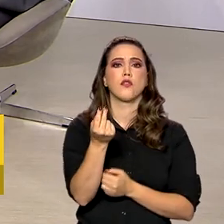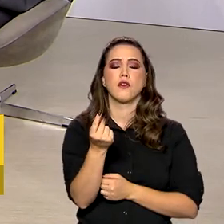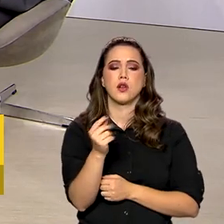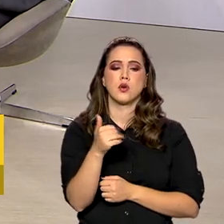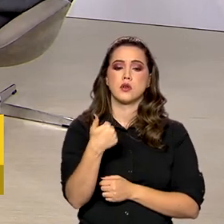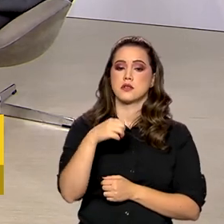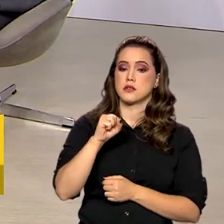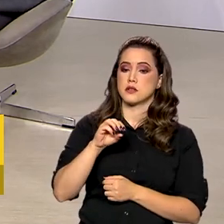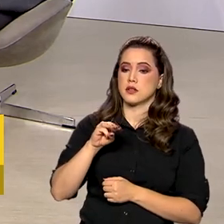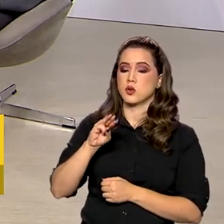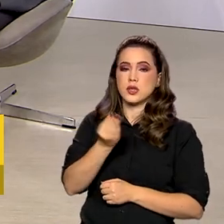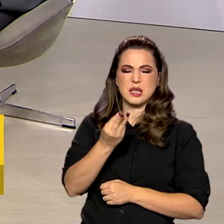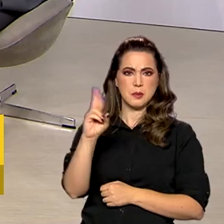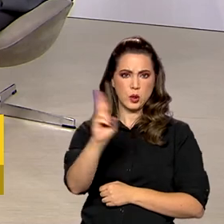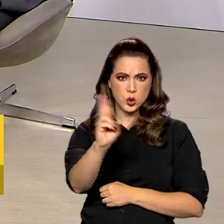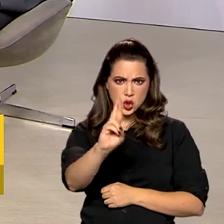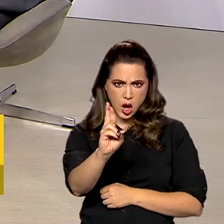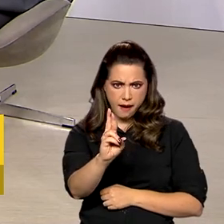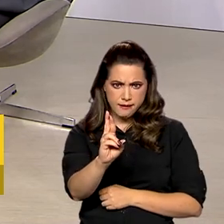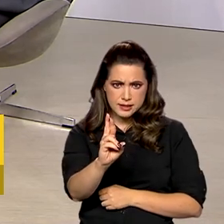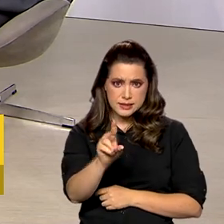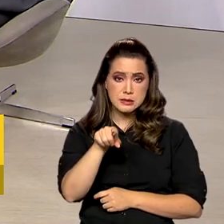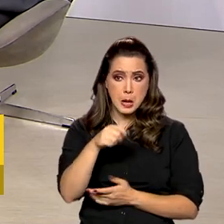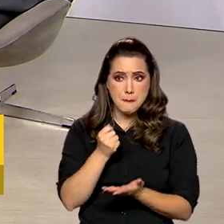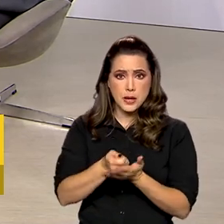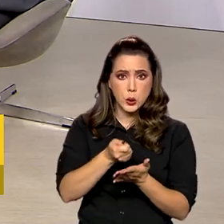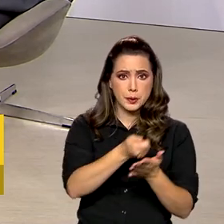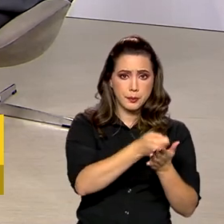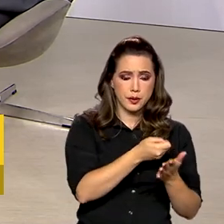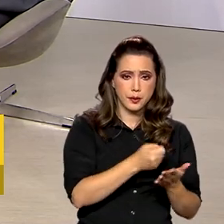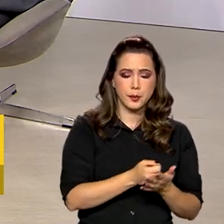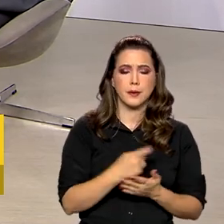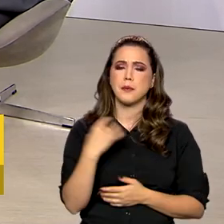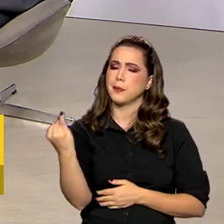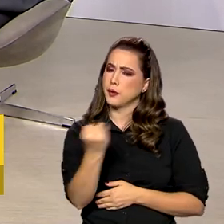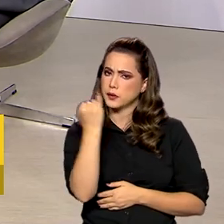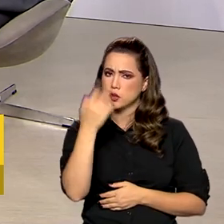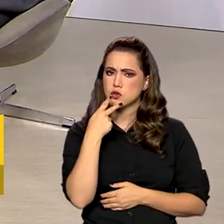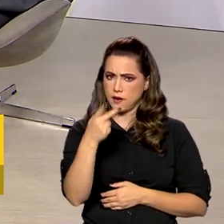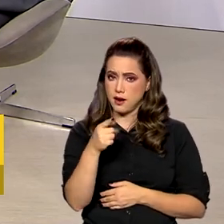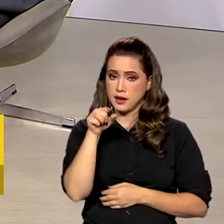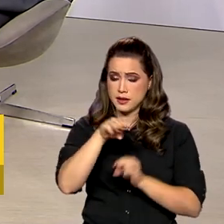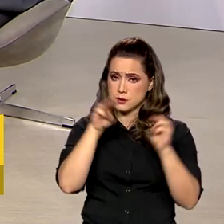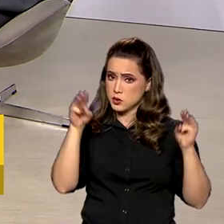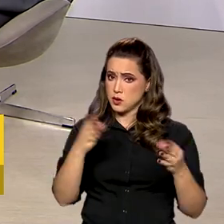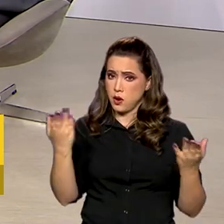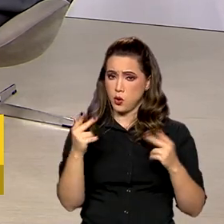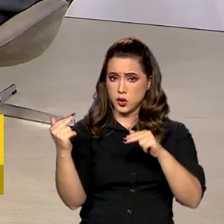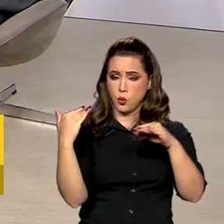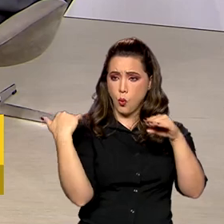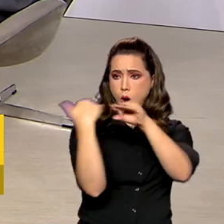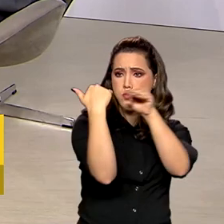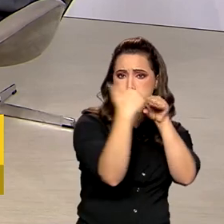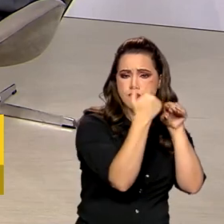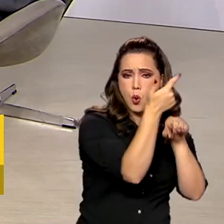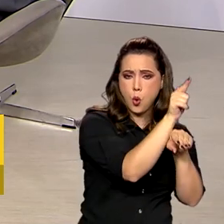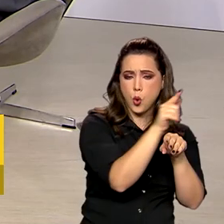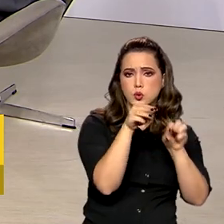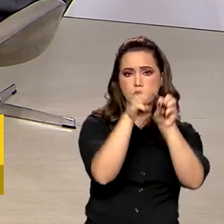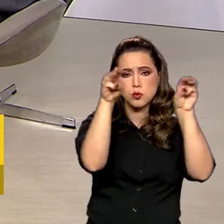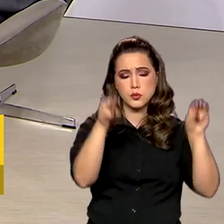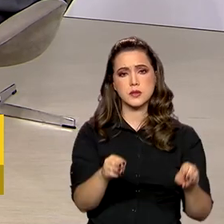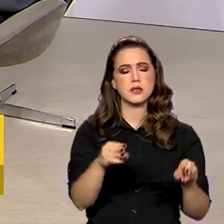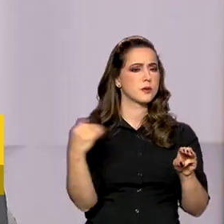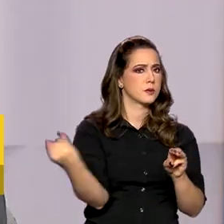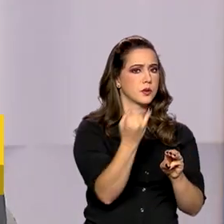esse museu no mesmo, a pergunta é, coloca no mesmo patamar de grandes museus que existem no mundo? Sim, sem dúvida. Esse museu, começa